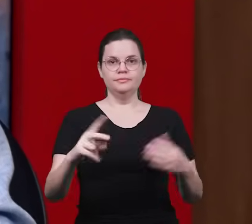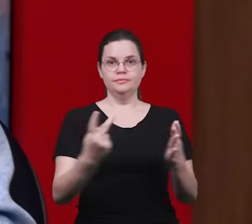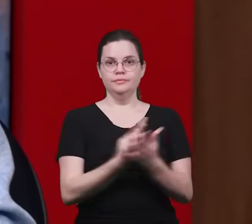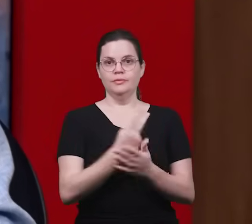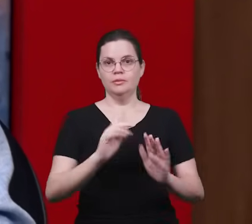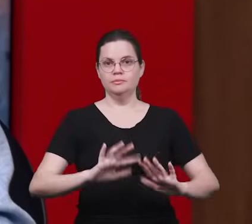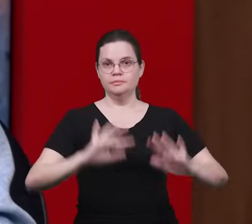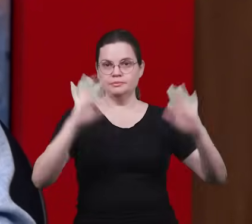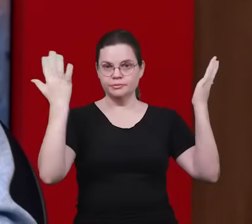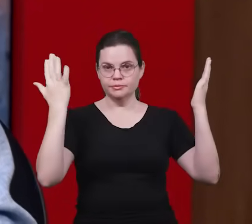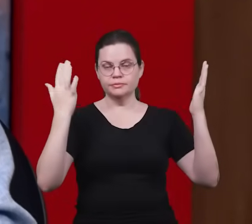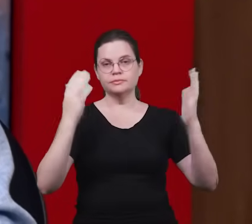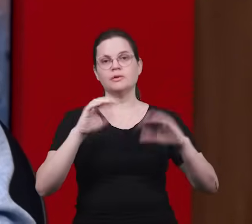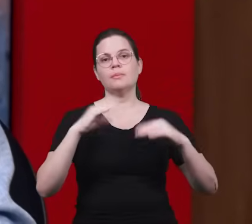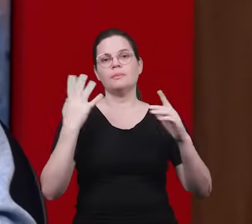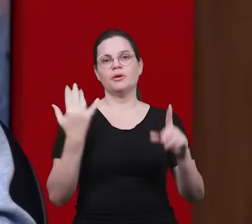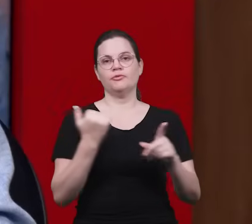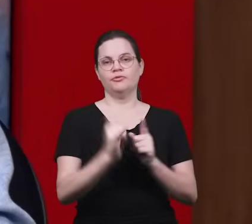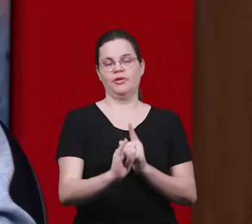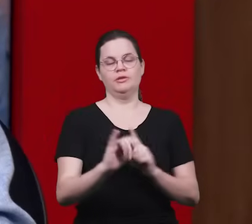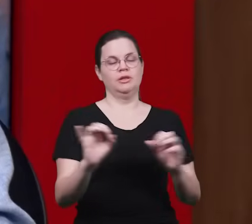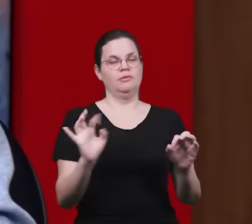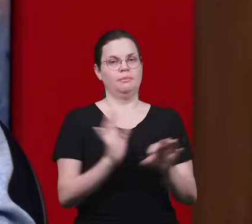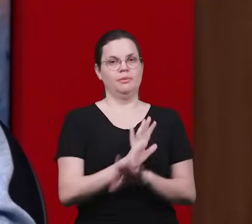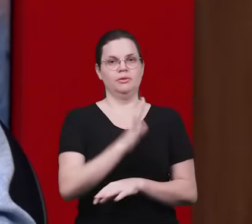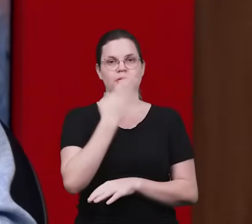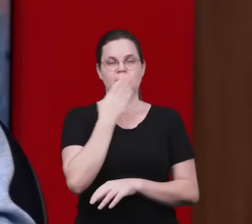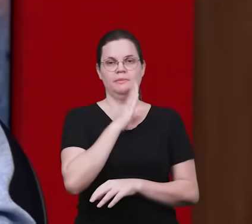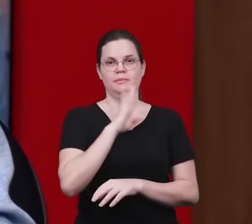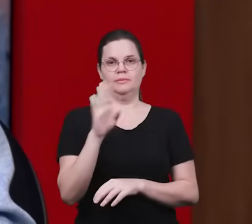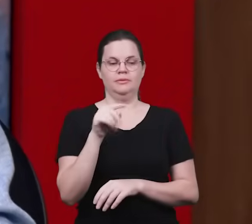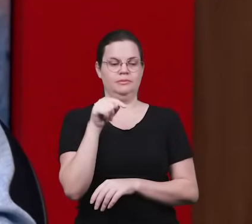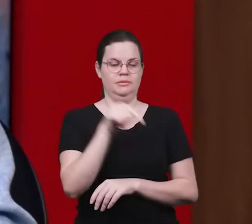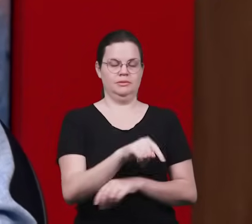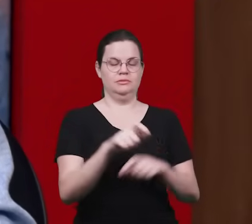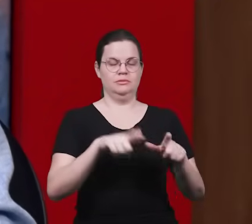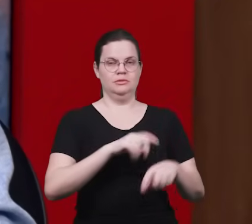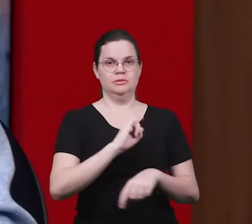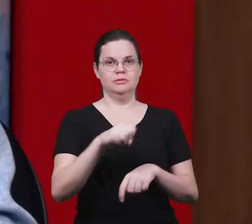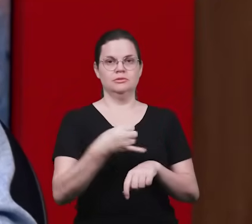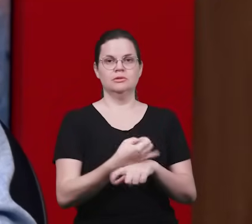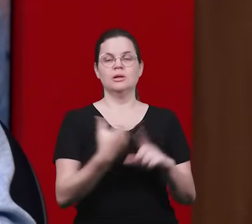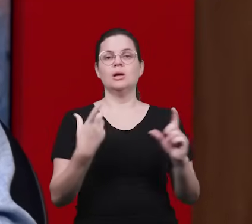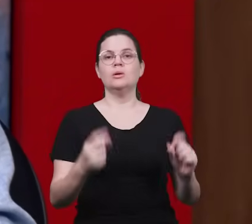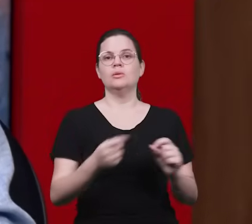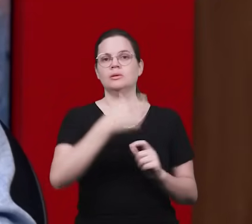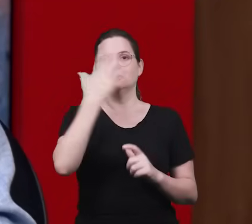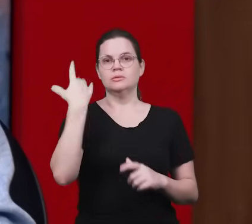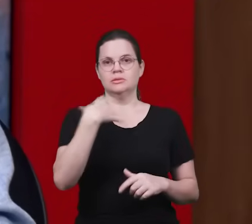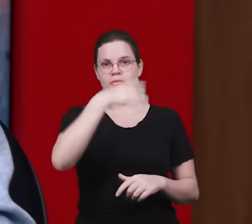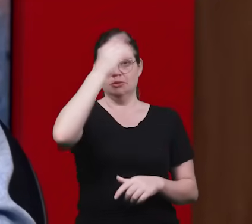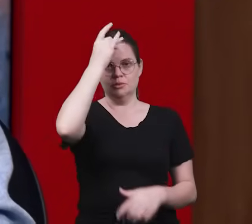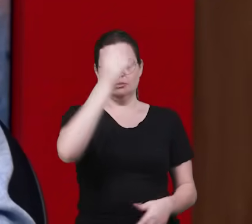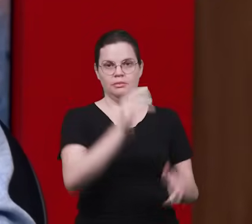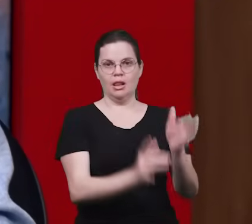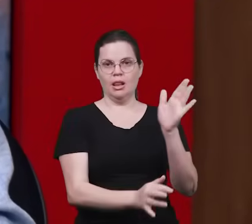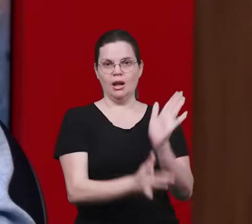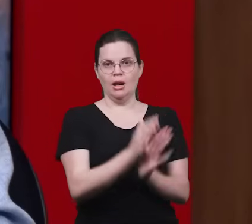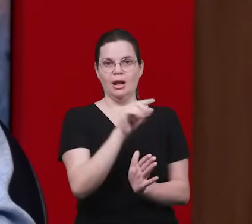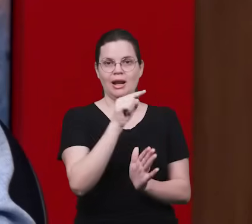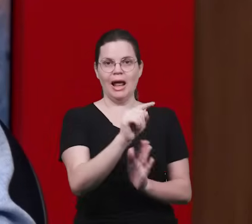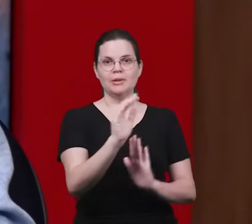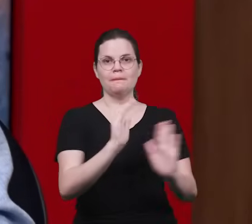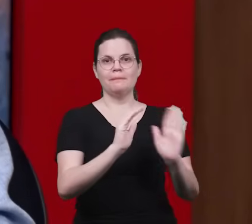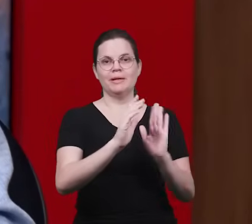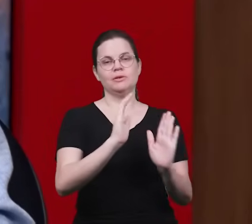extraordinário, profético, já estava preparado ali para a cidade de Jerusalém, que era esta festa de Pentecostes, onde o Espírito